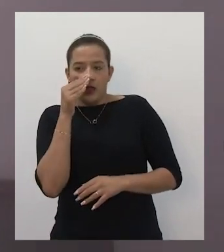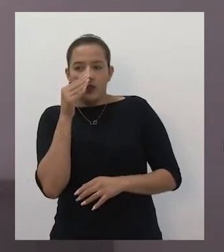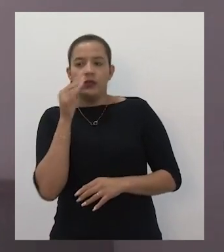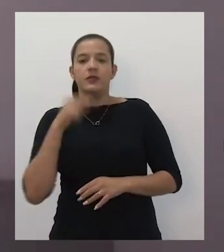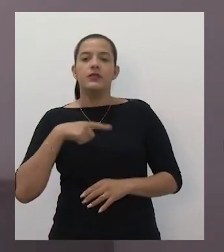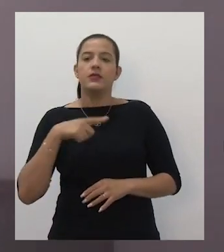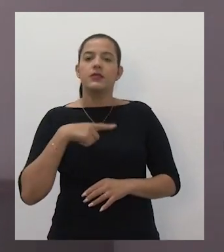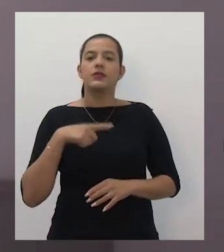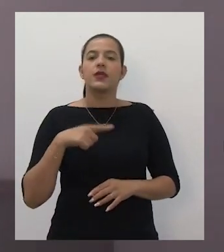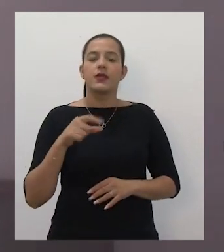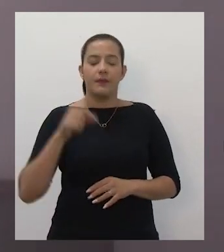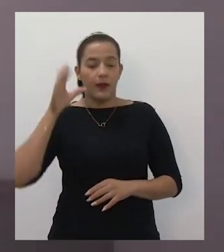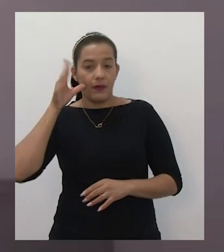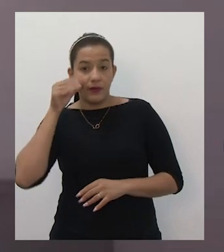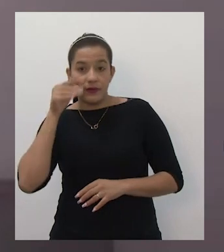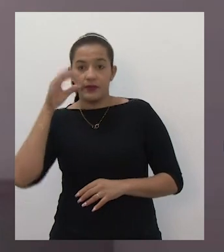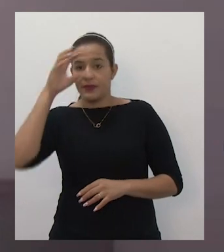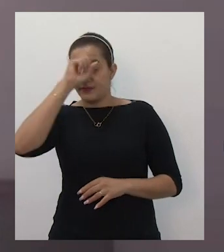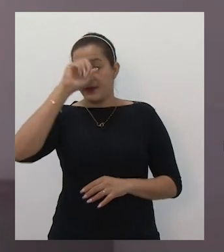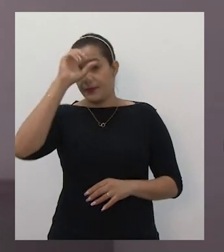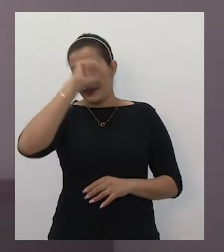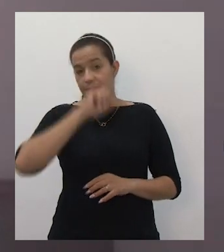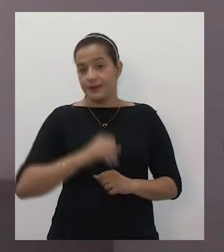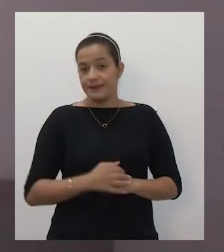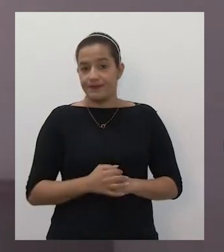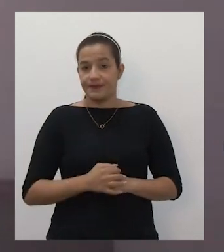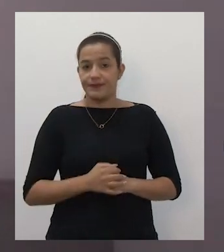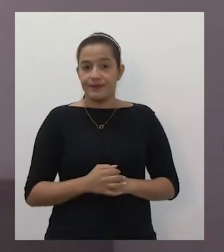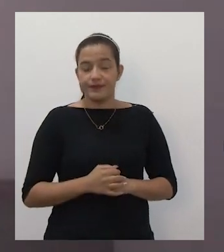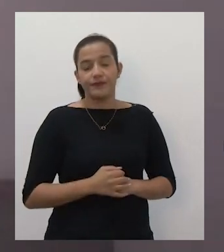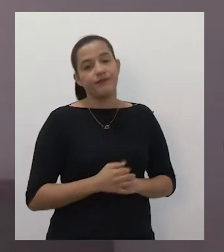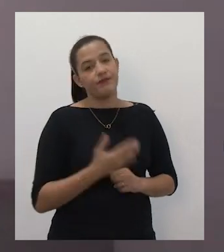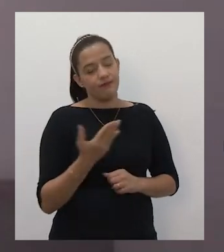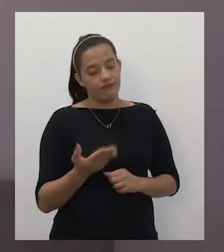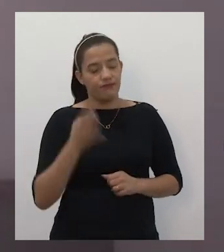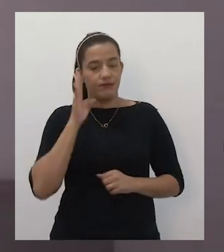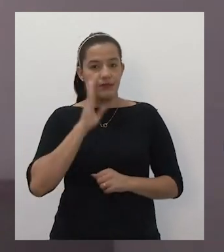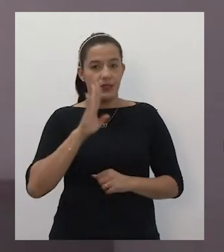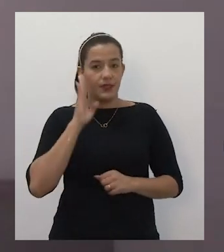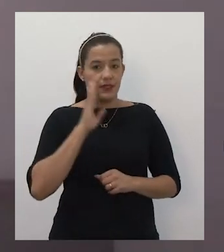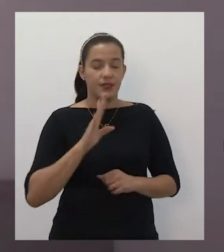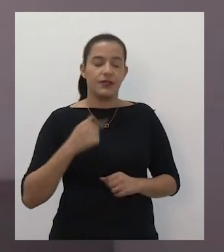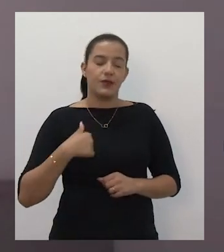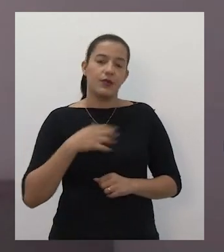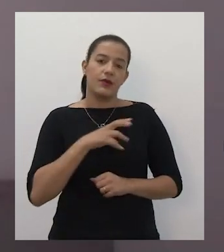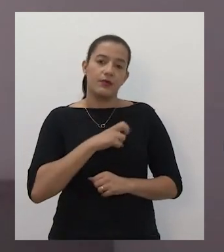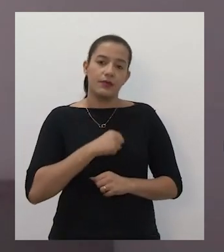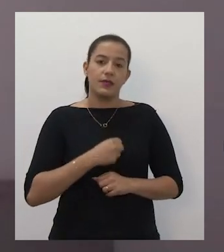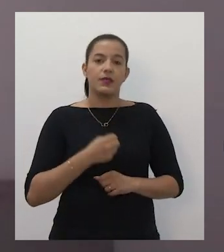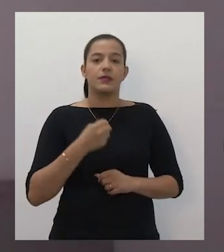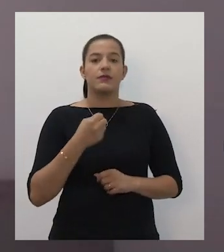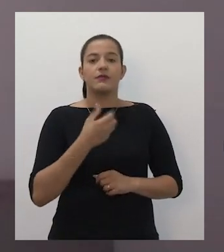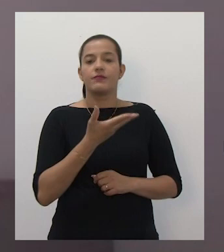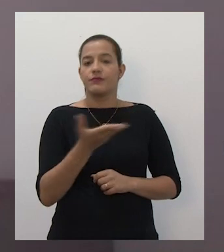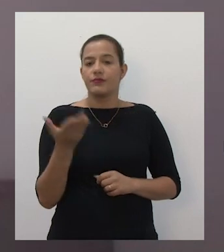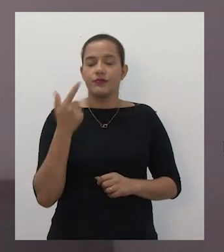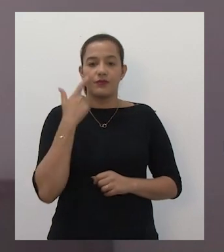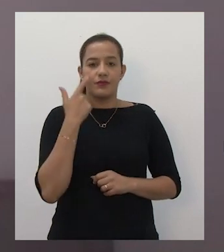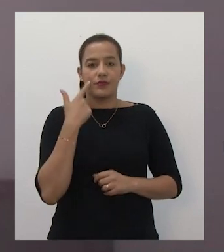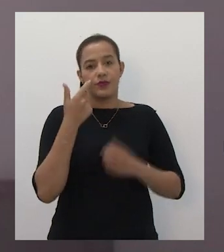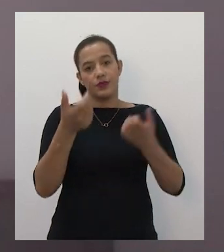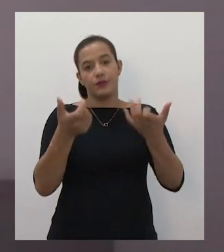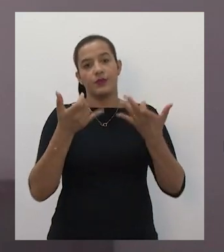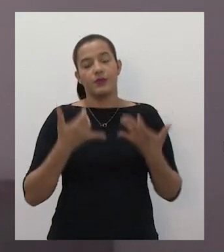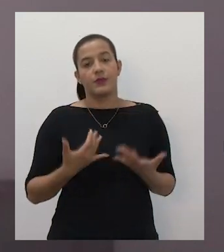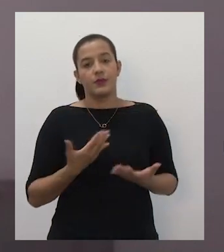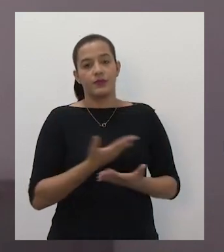para chegar nesse objetivo. Então, muito legal. Amei escutar aí o seu depoimento.